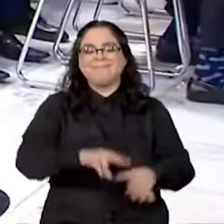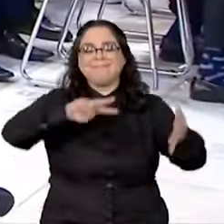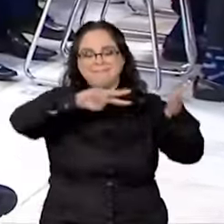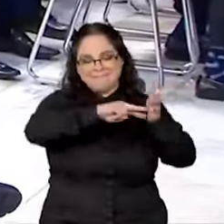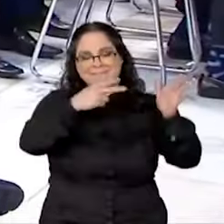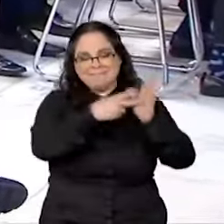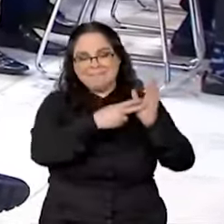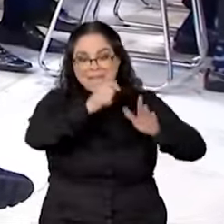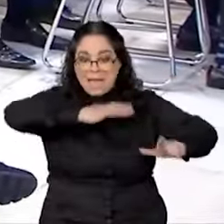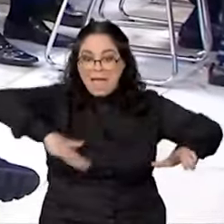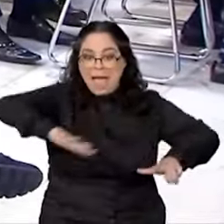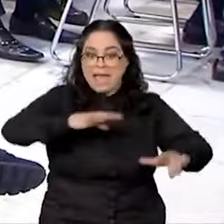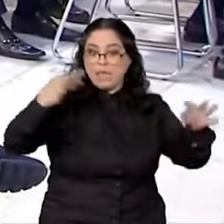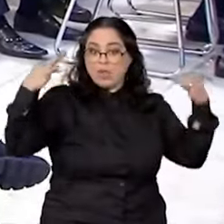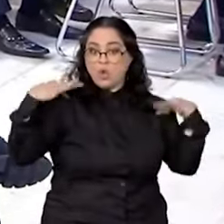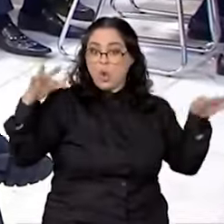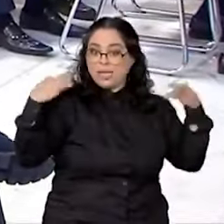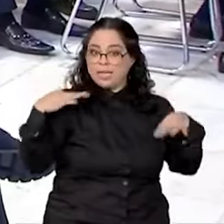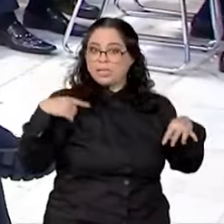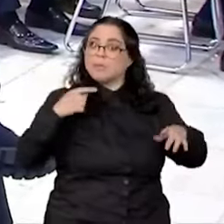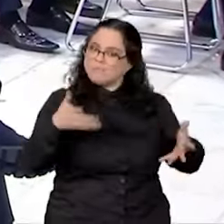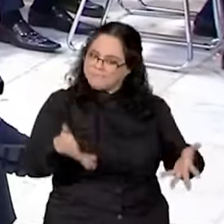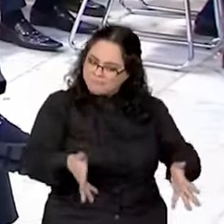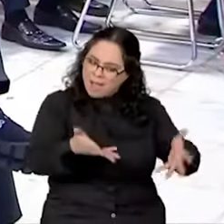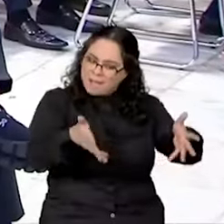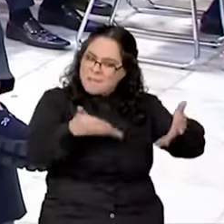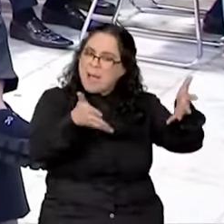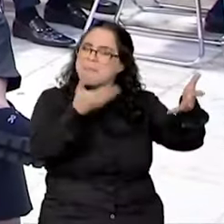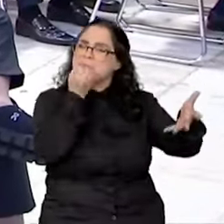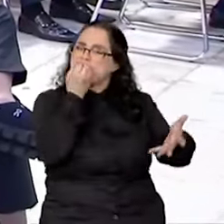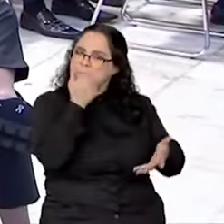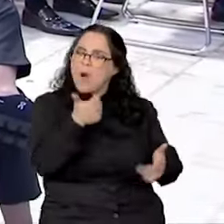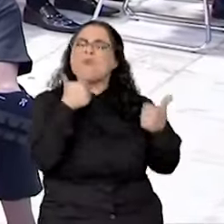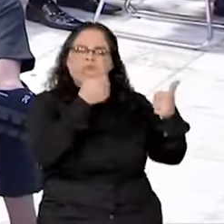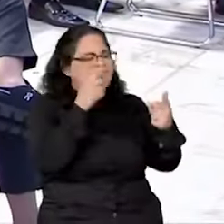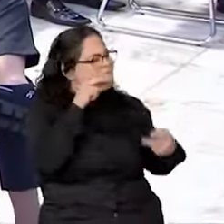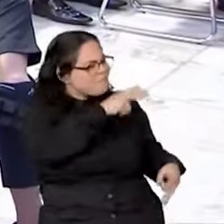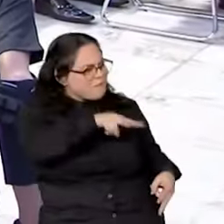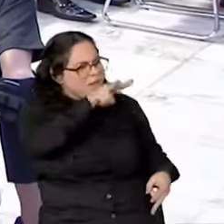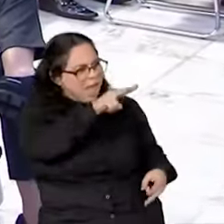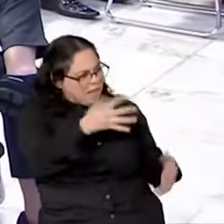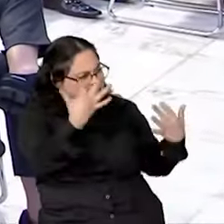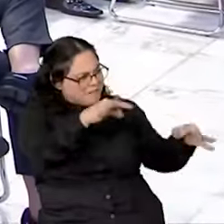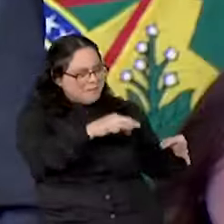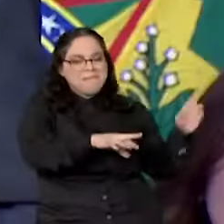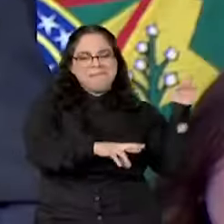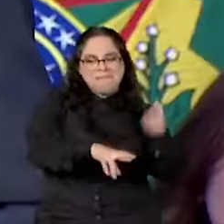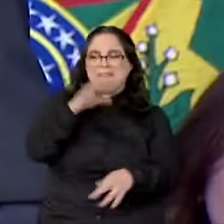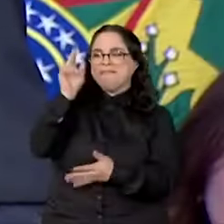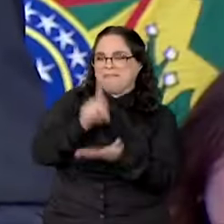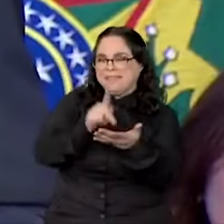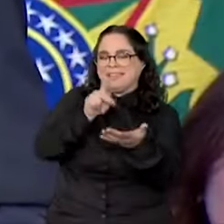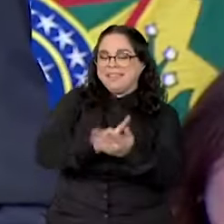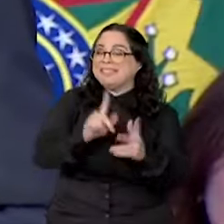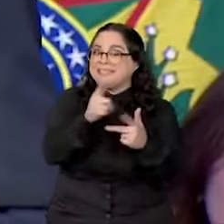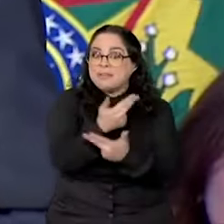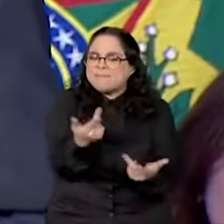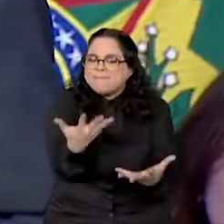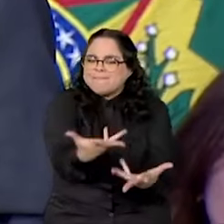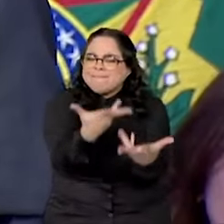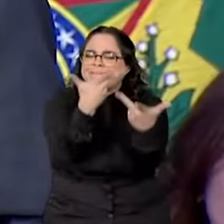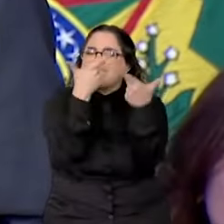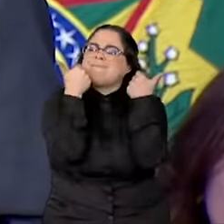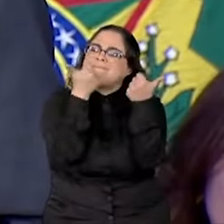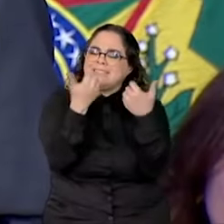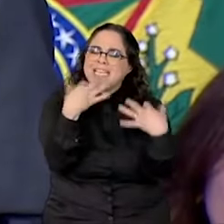Significa que o setor do turismo tem que ser incentivado. Porque é uma coisa extraordinária